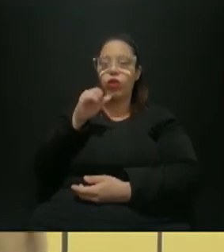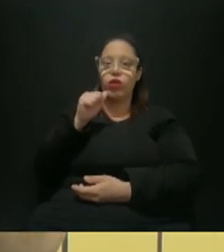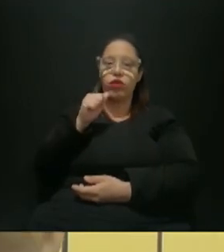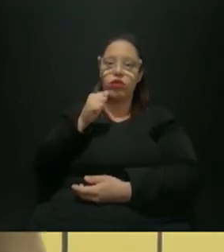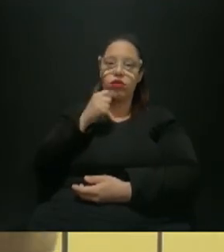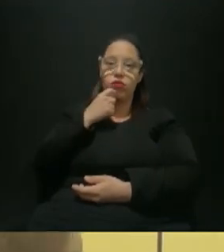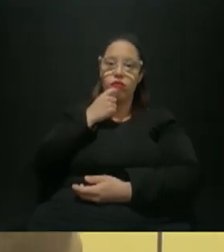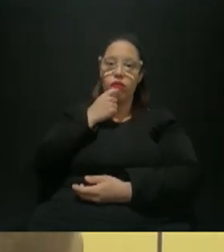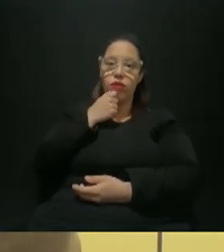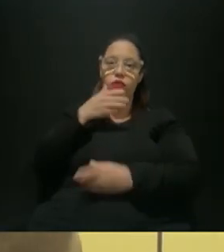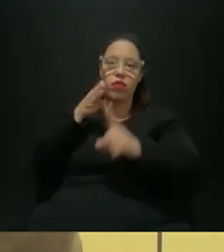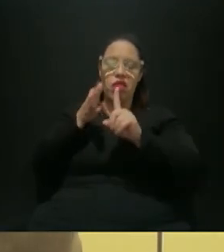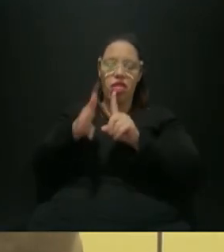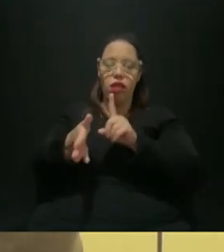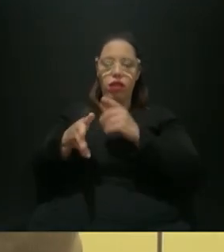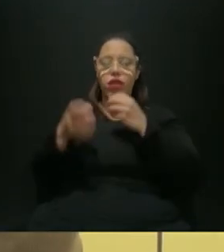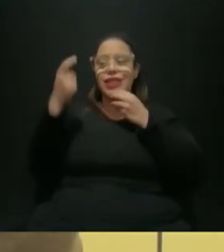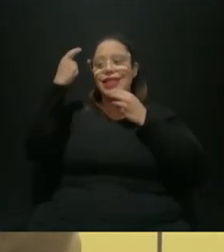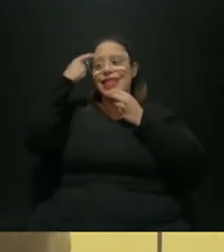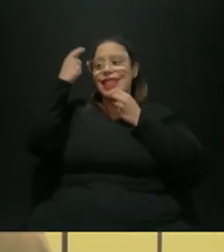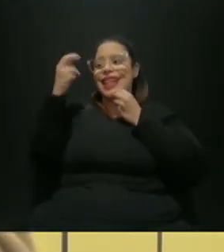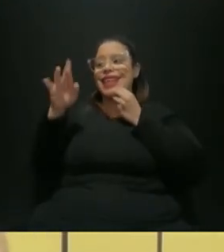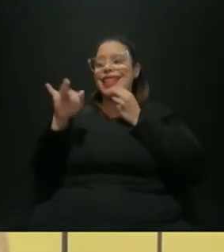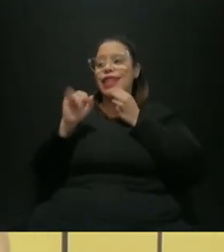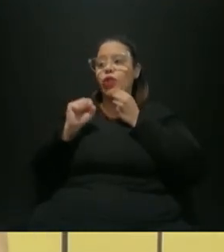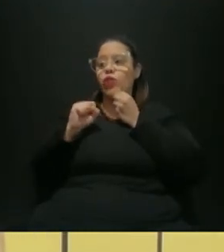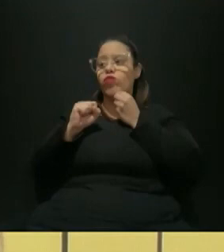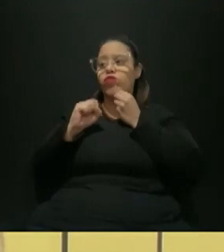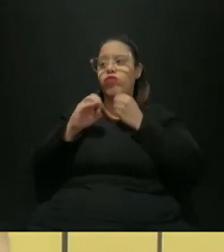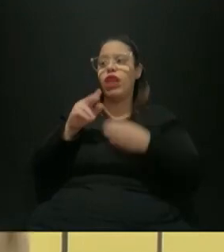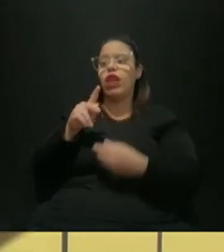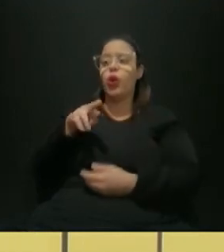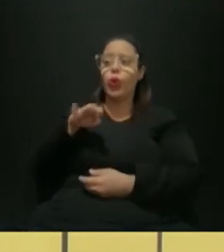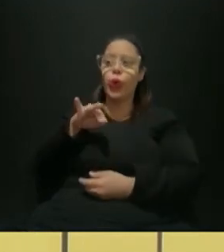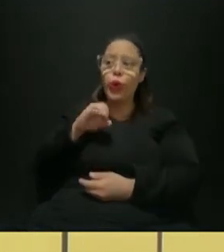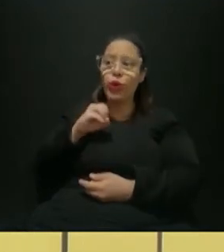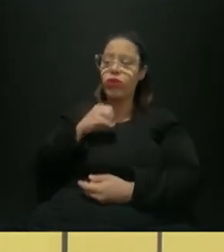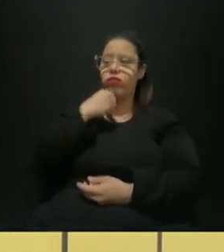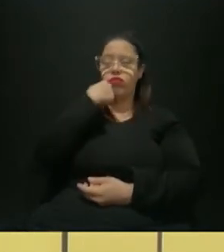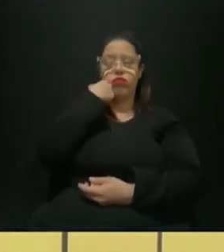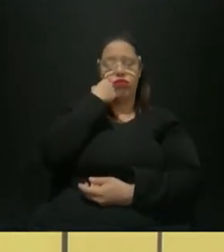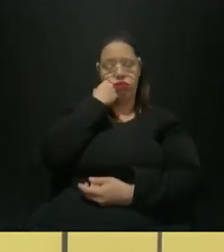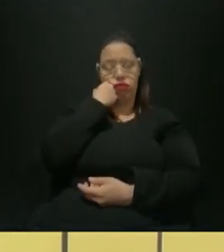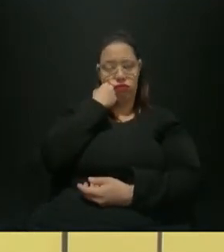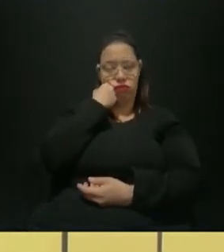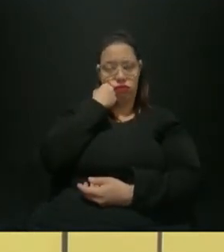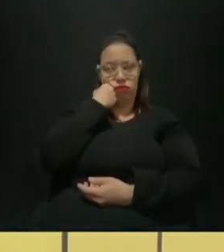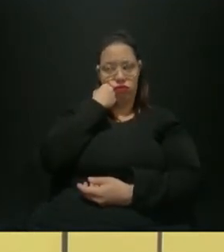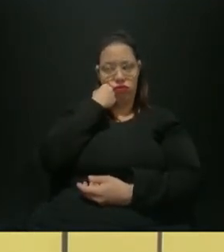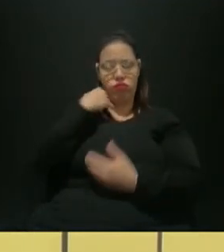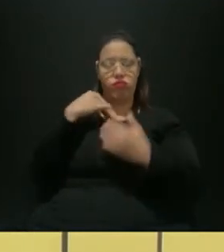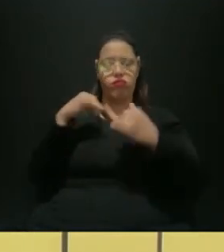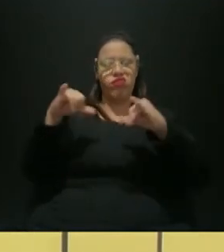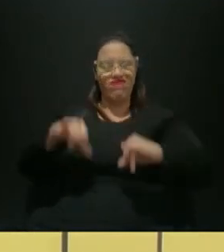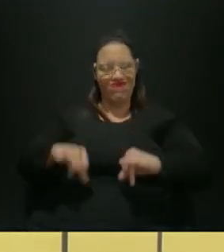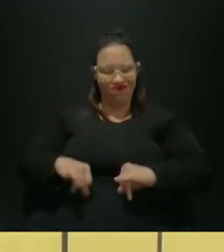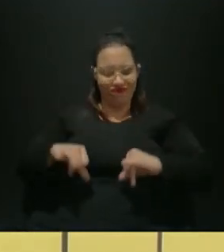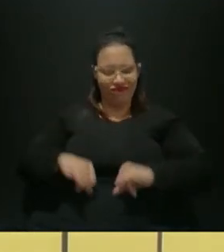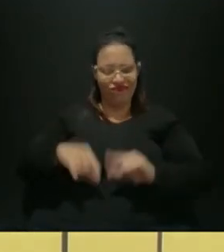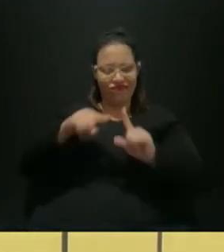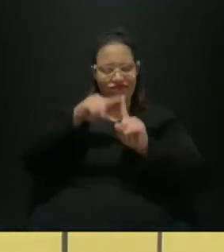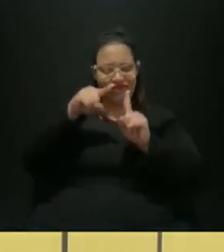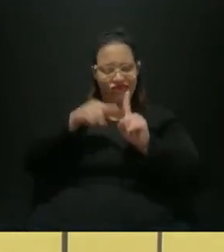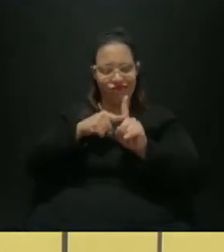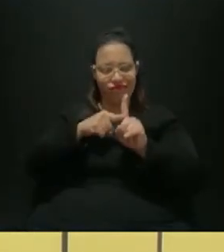nasce com lesão de neurônio. E aí, se houve um processo de sofrimento gravidez, tem grande chance de sofrimento